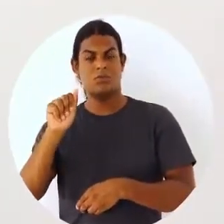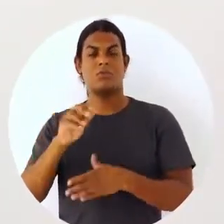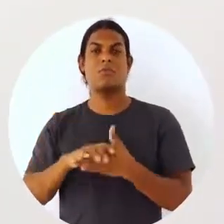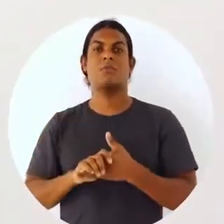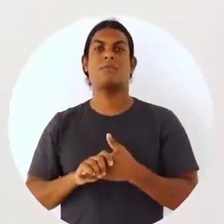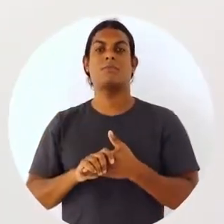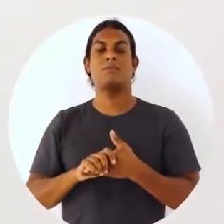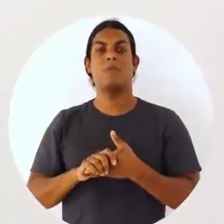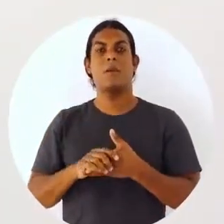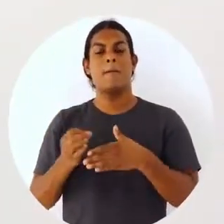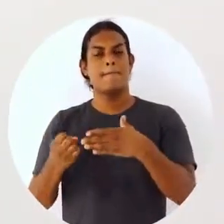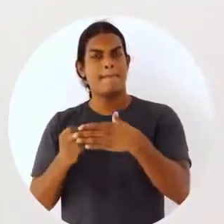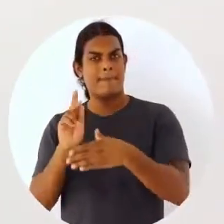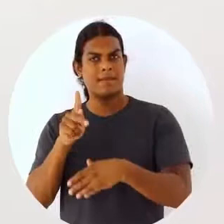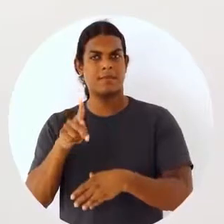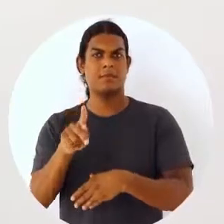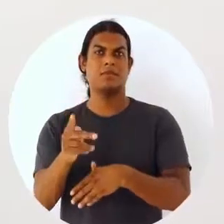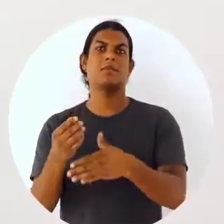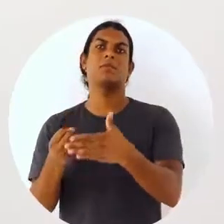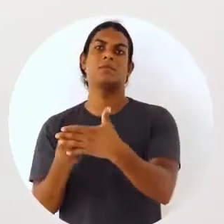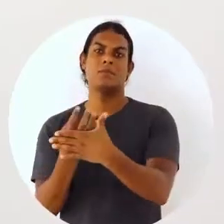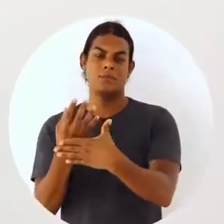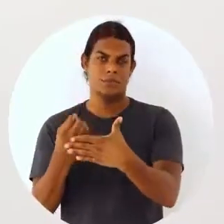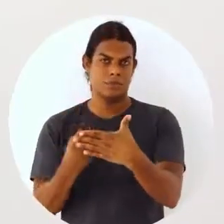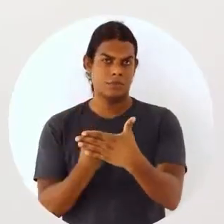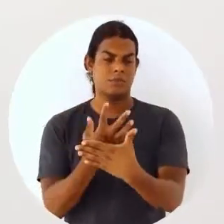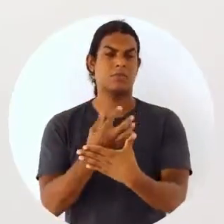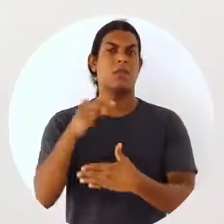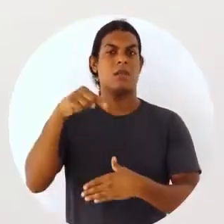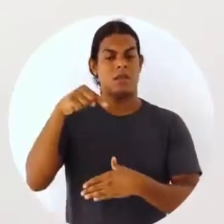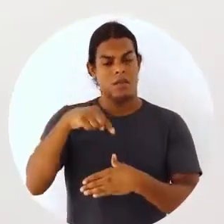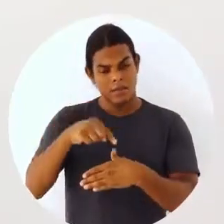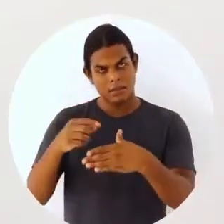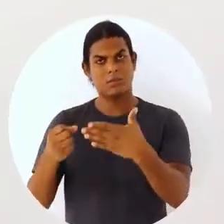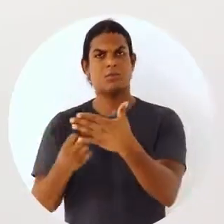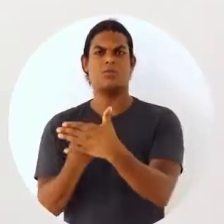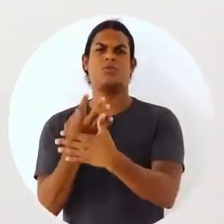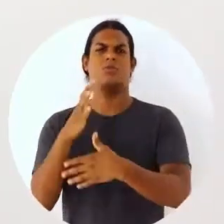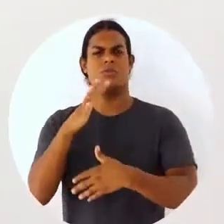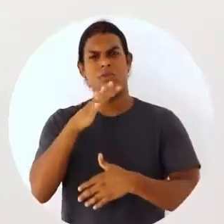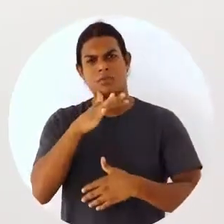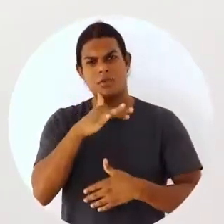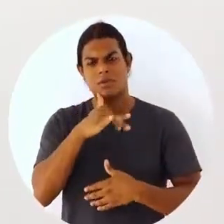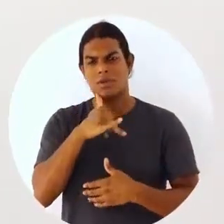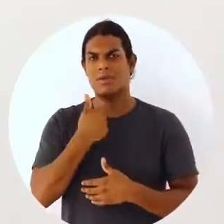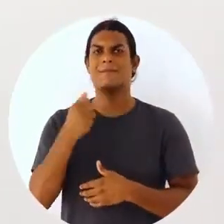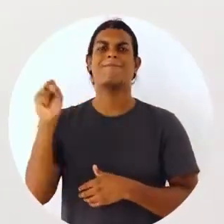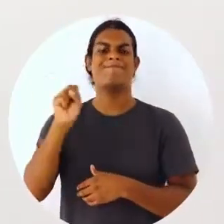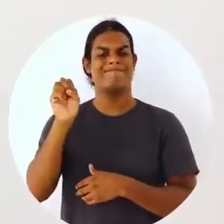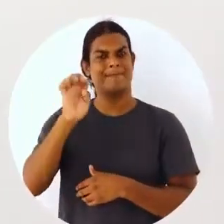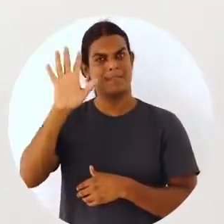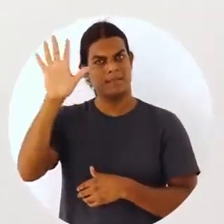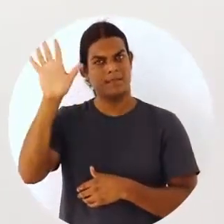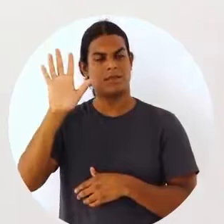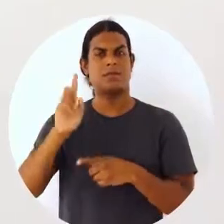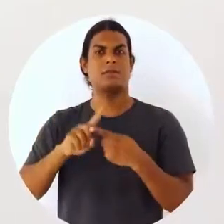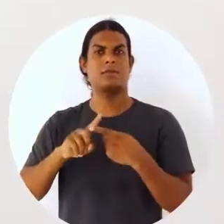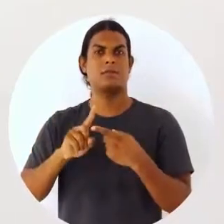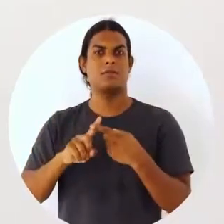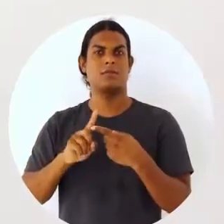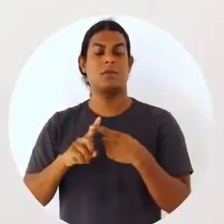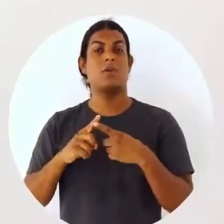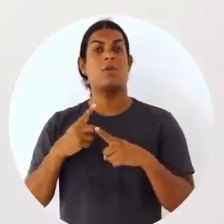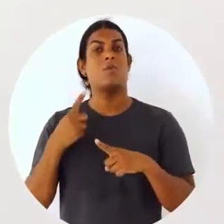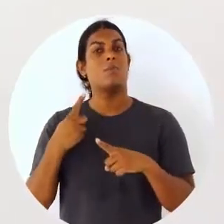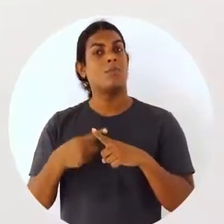início ao fim. Então, normalmente essas produções elas eram lentas, eram caras, porque eles